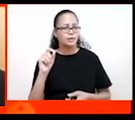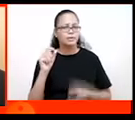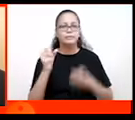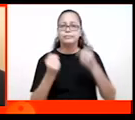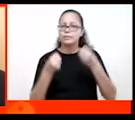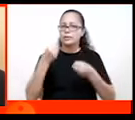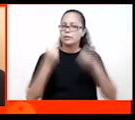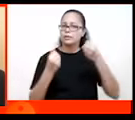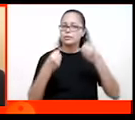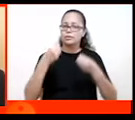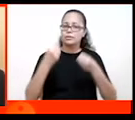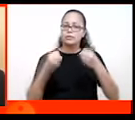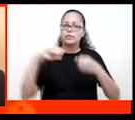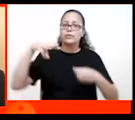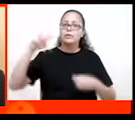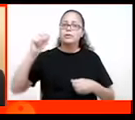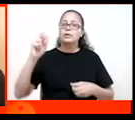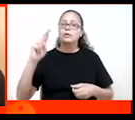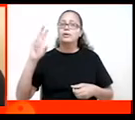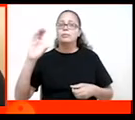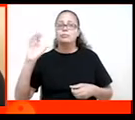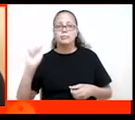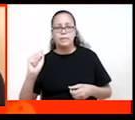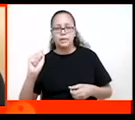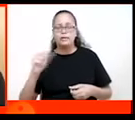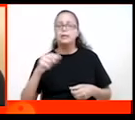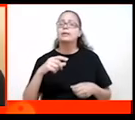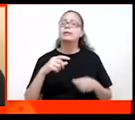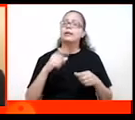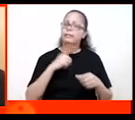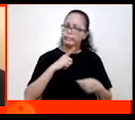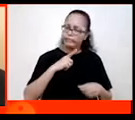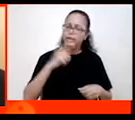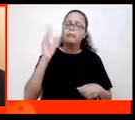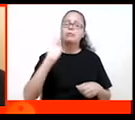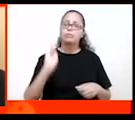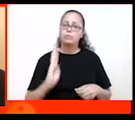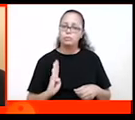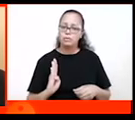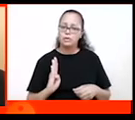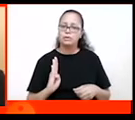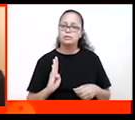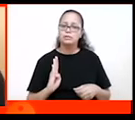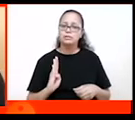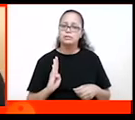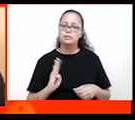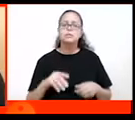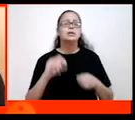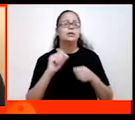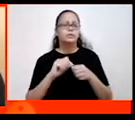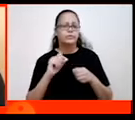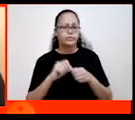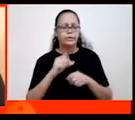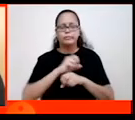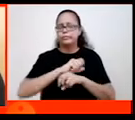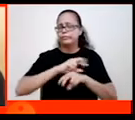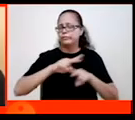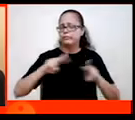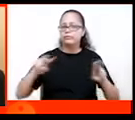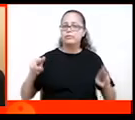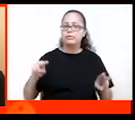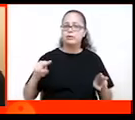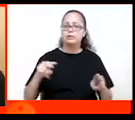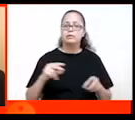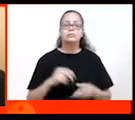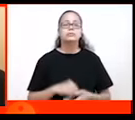marca de automóvel, né? Que a gente, inclusive, essa marca está no mercado brasileiro, né? Nós temos veículos aí produzidos pela Ford, né? A gente teve o Ford Fiesta, temos o Ford